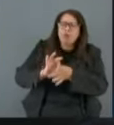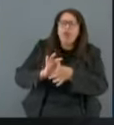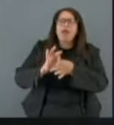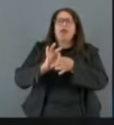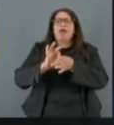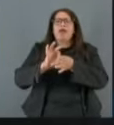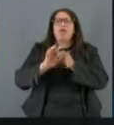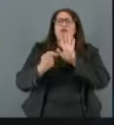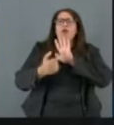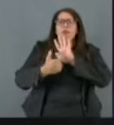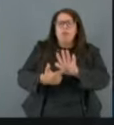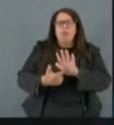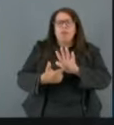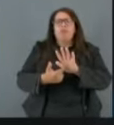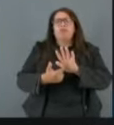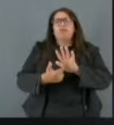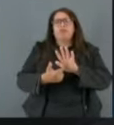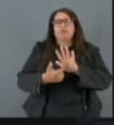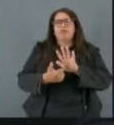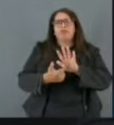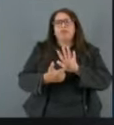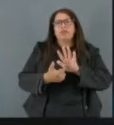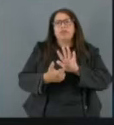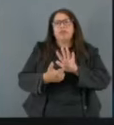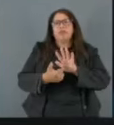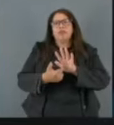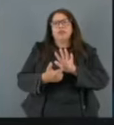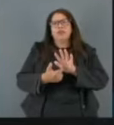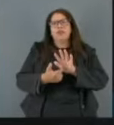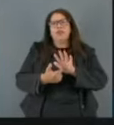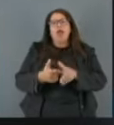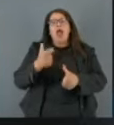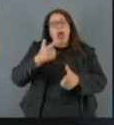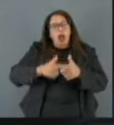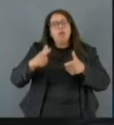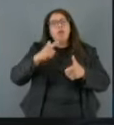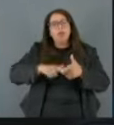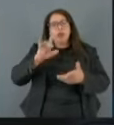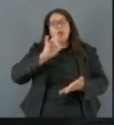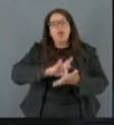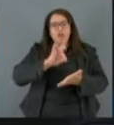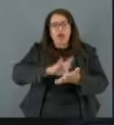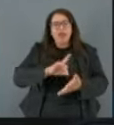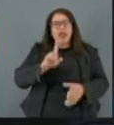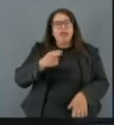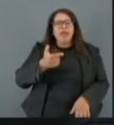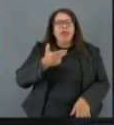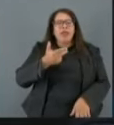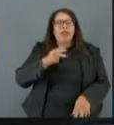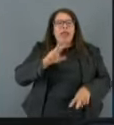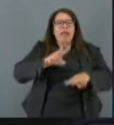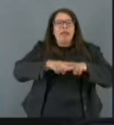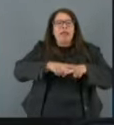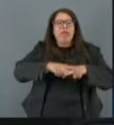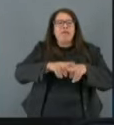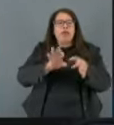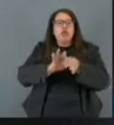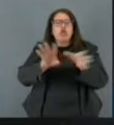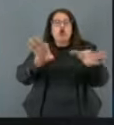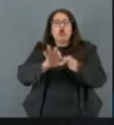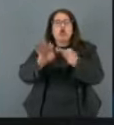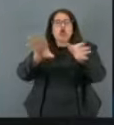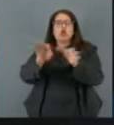não estou aqui querendo me apegar nessa frase, mas ao problema real, que são as solturas excessivas nas audiências de